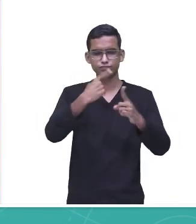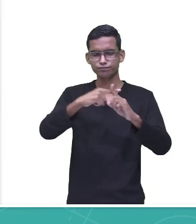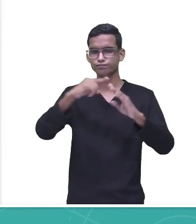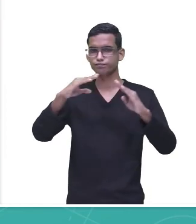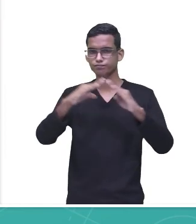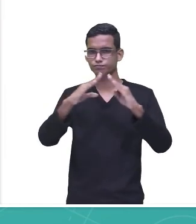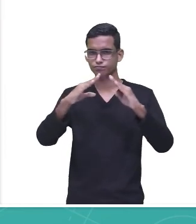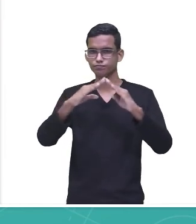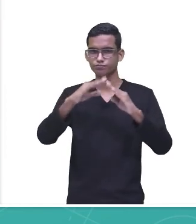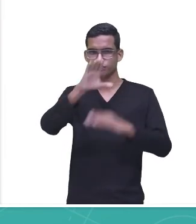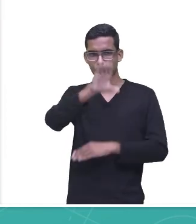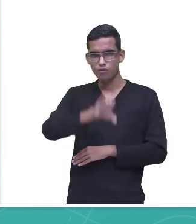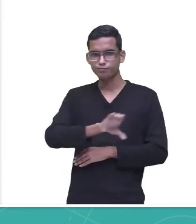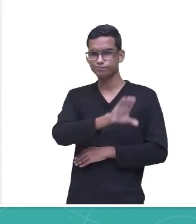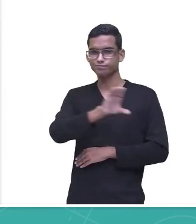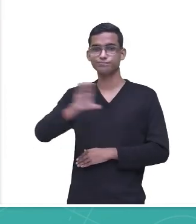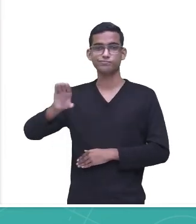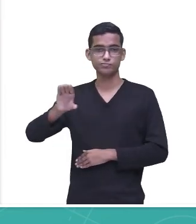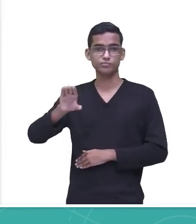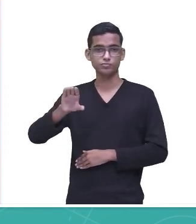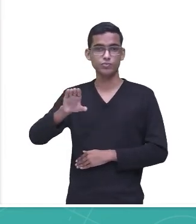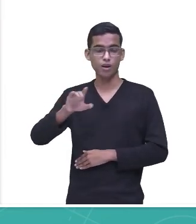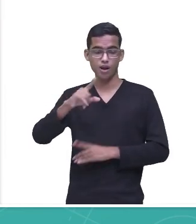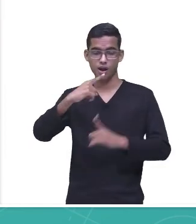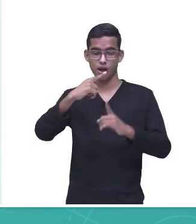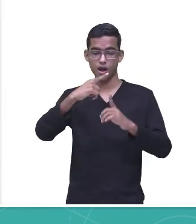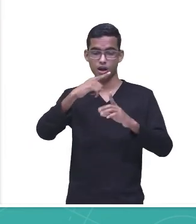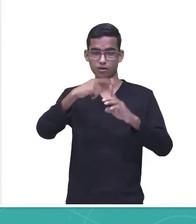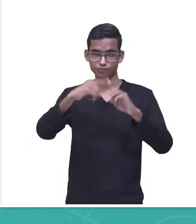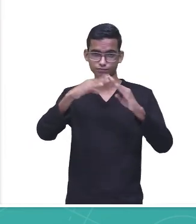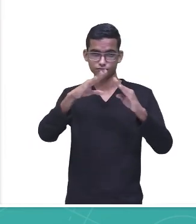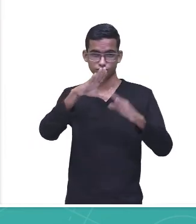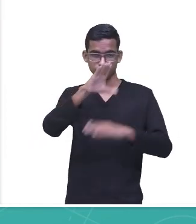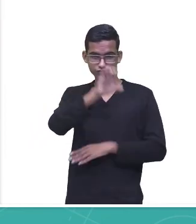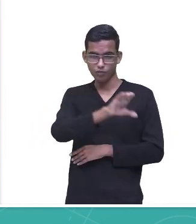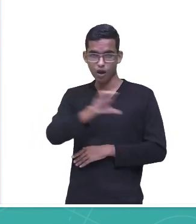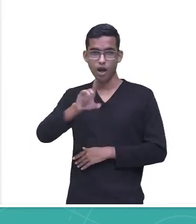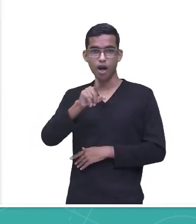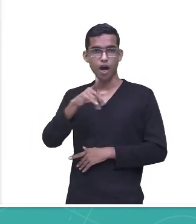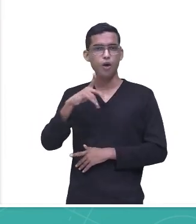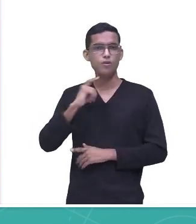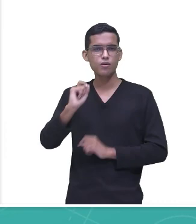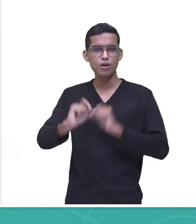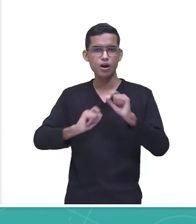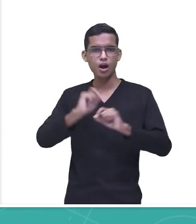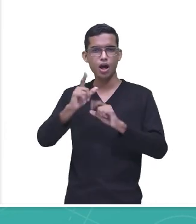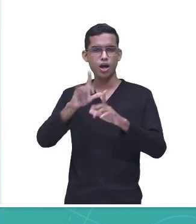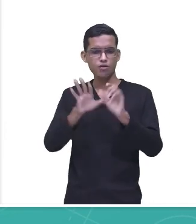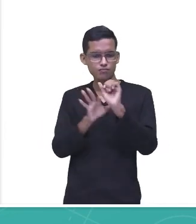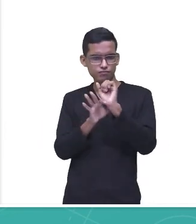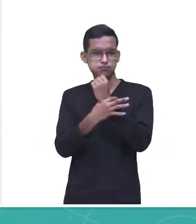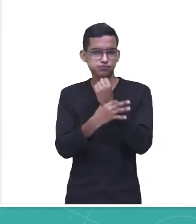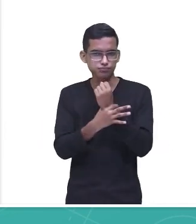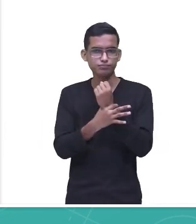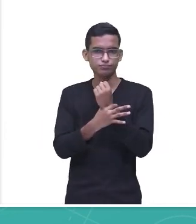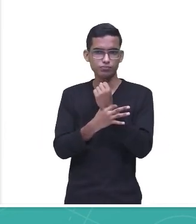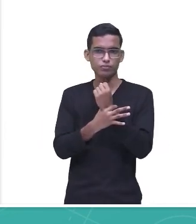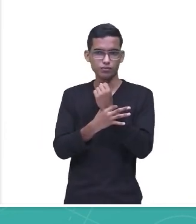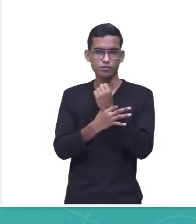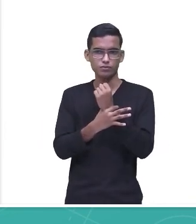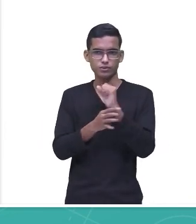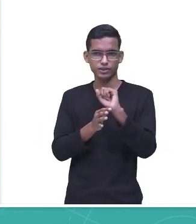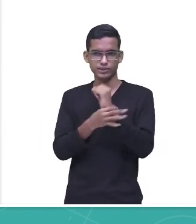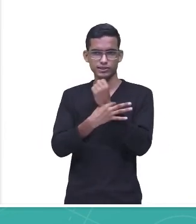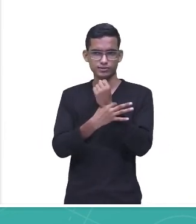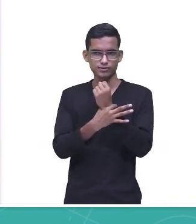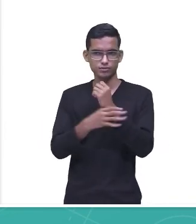igrejas eram muito fortalecidas devido às invasões vássalas, né, de outros povos inimigos. Então, a